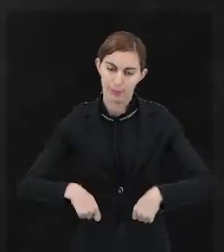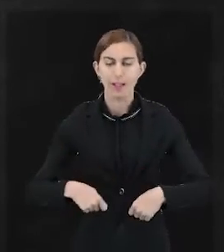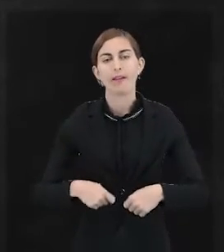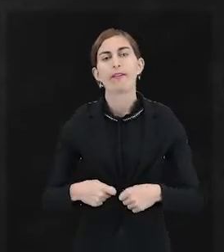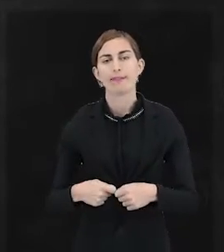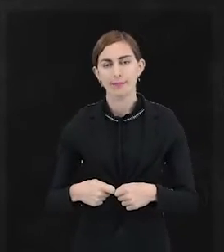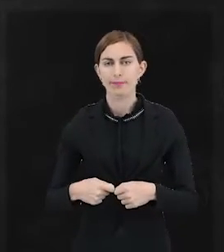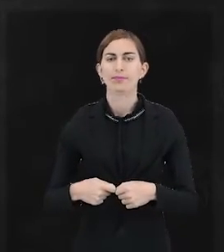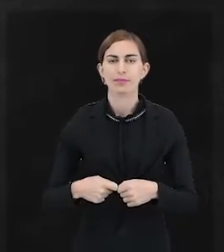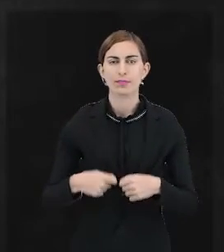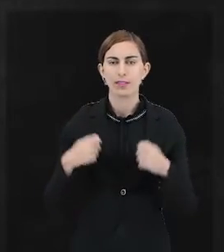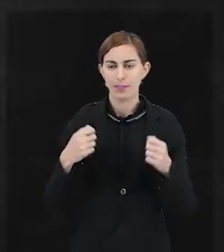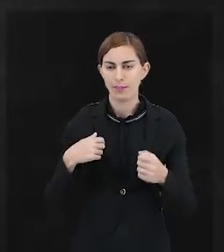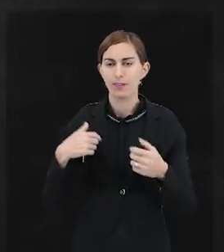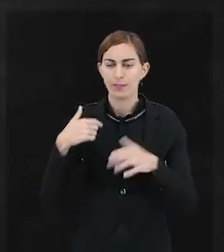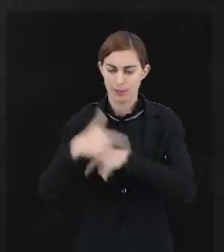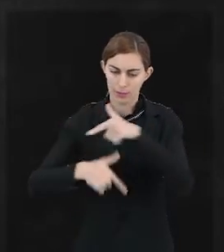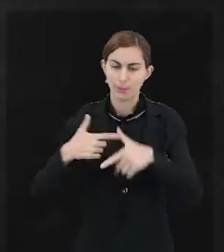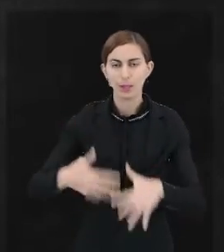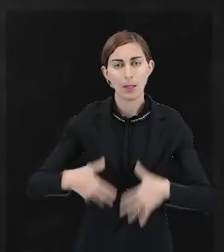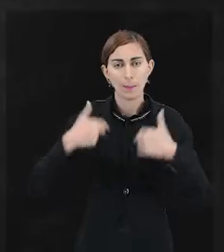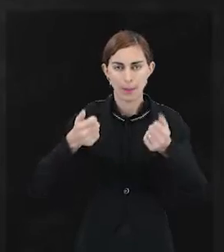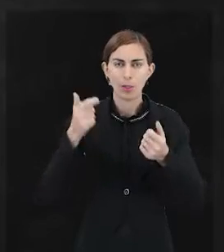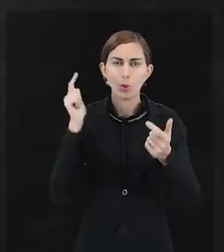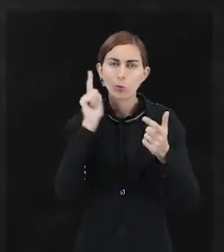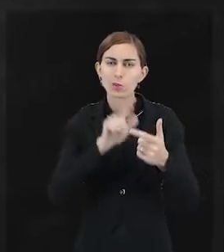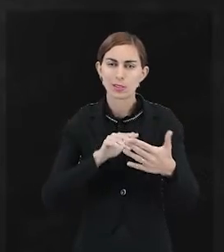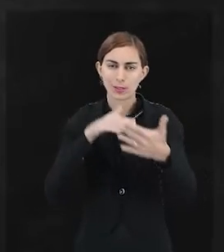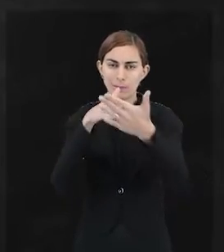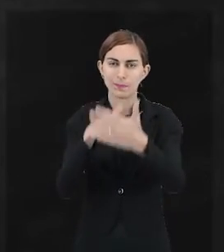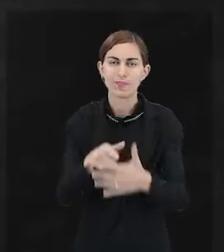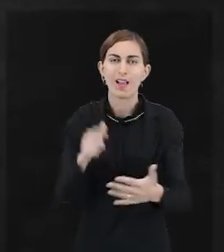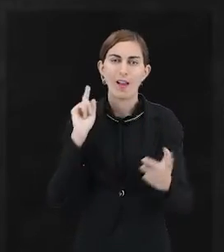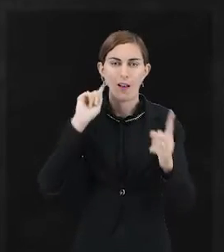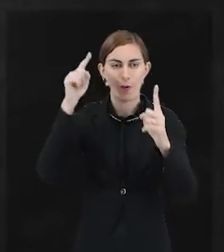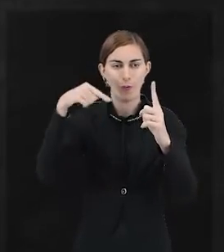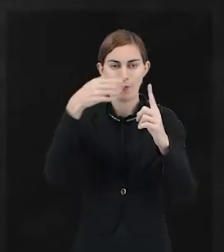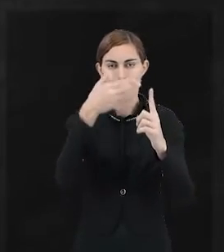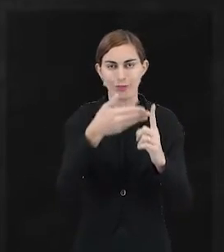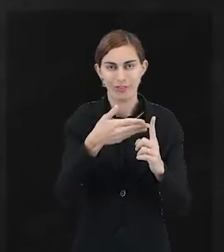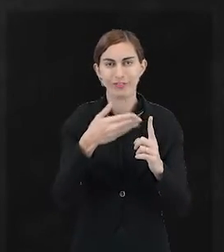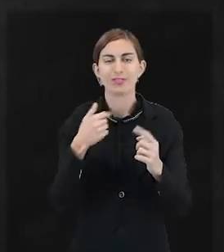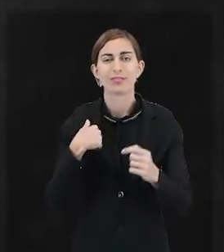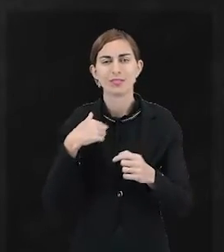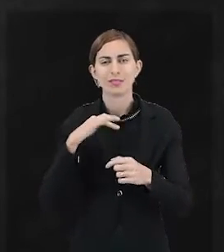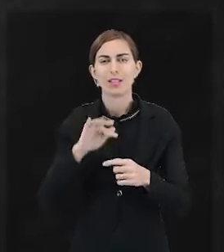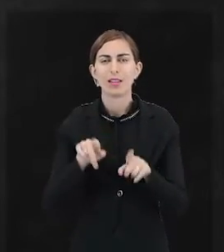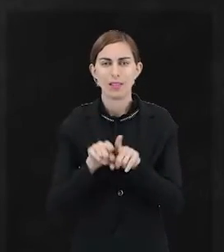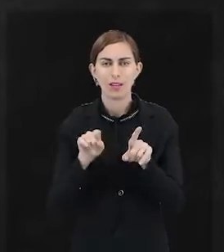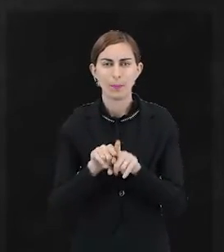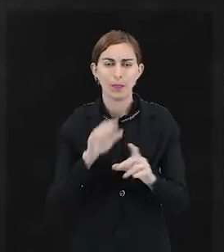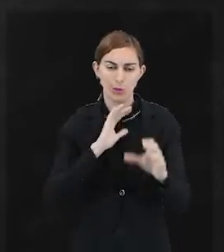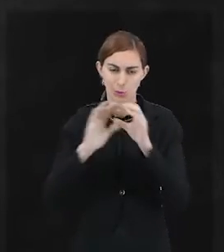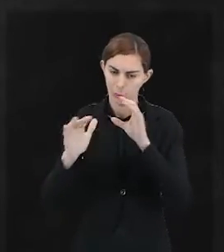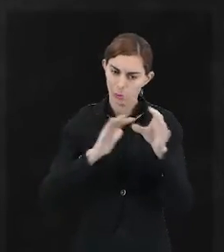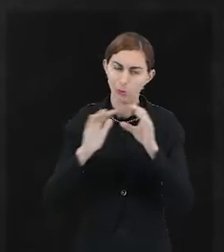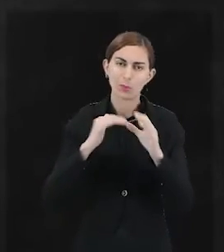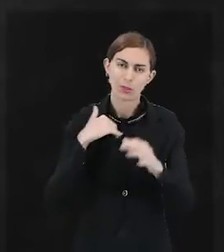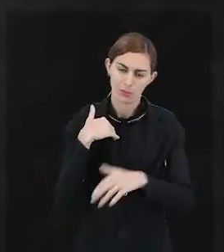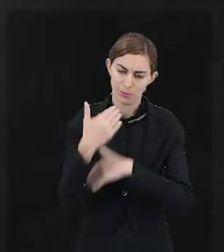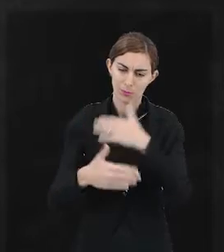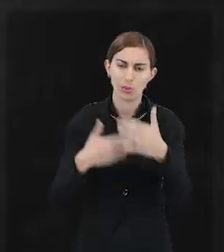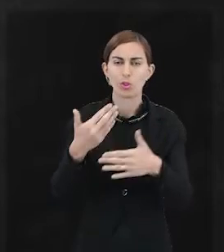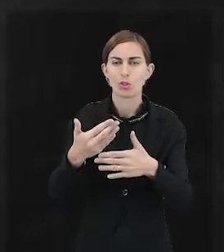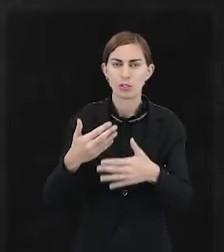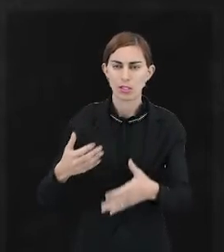poder trabalharem melhor e atingirem o que é esperado delas. O feedback ele torna a comunicação um processo de